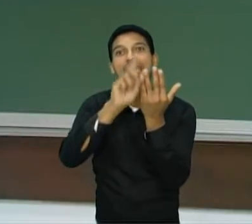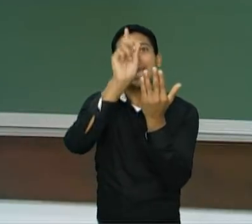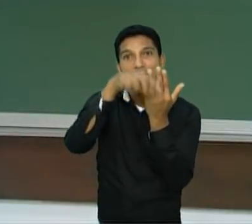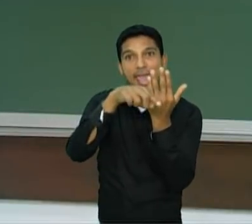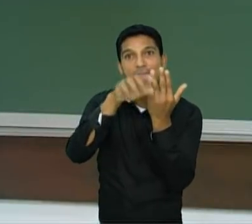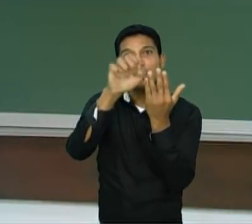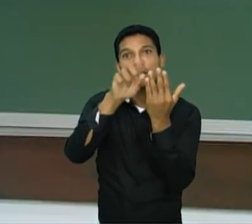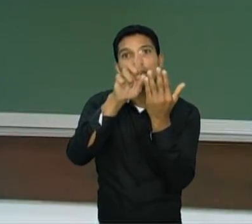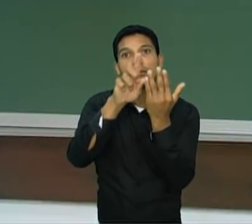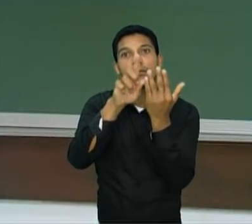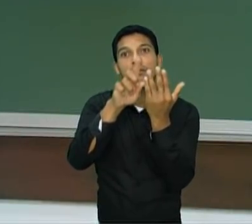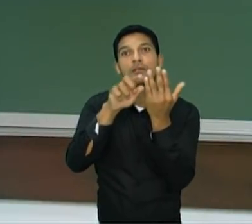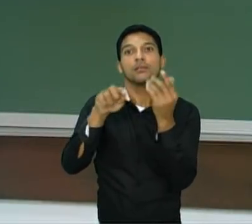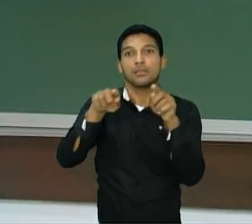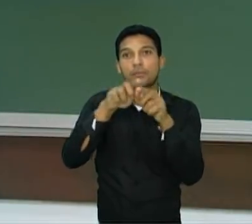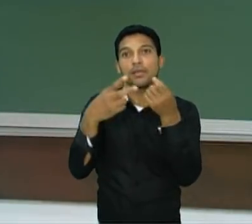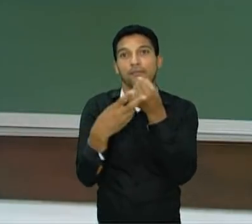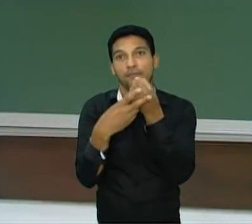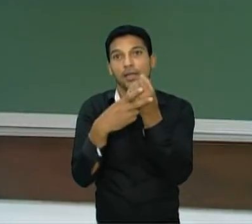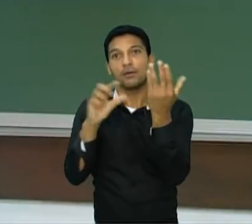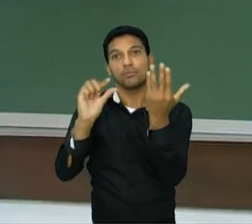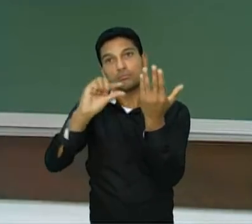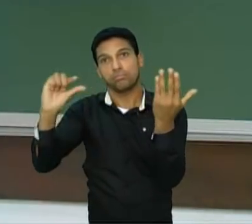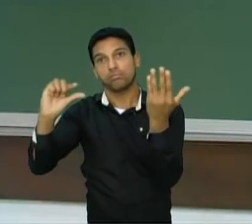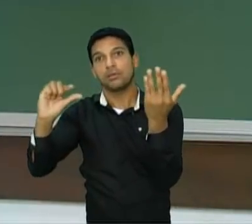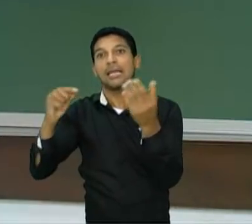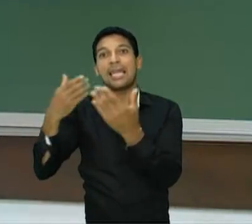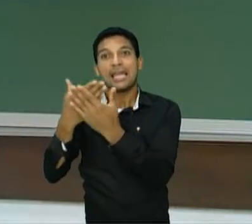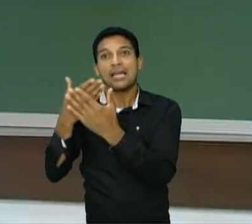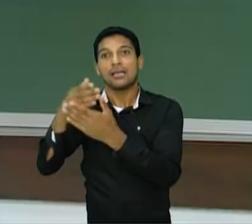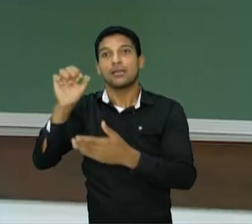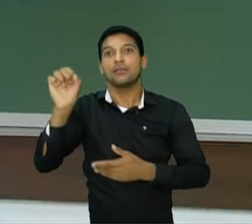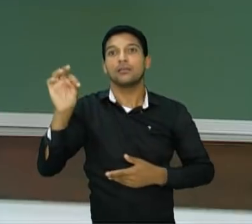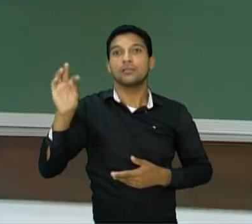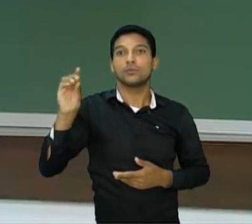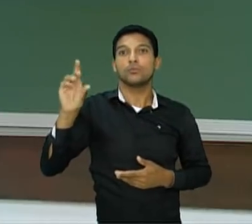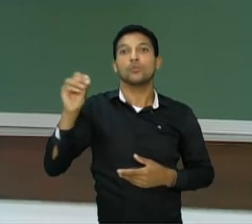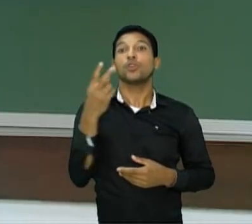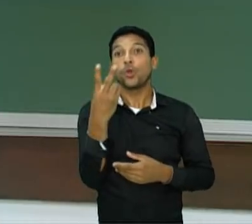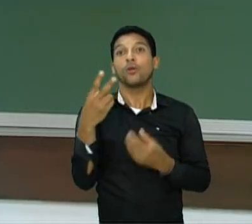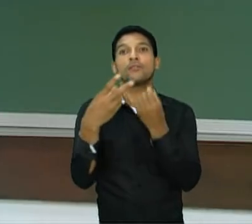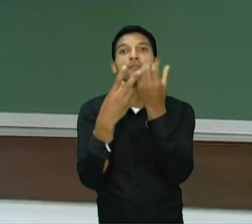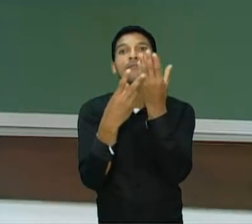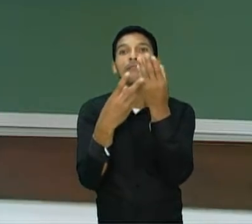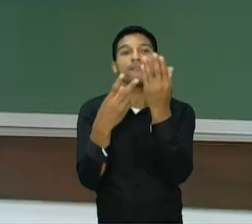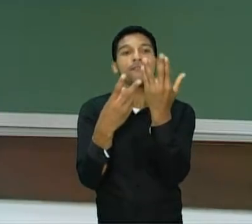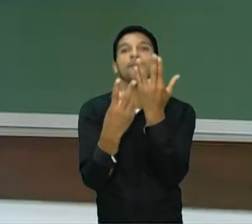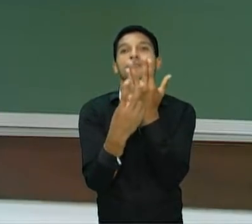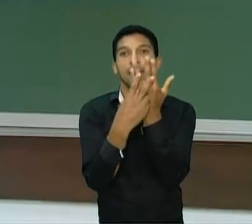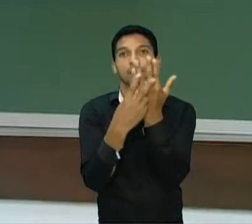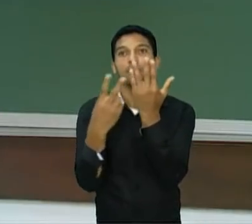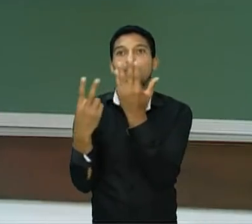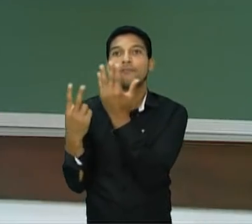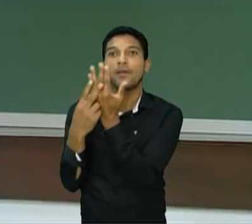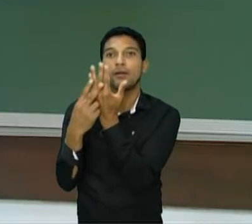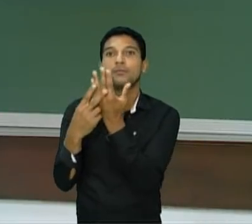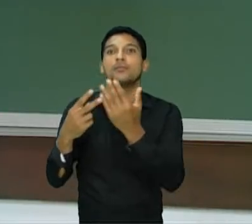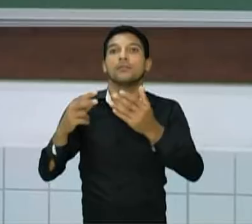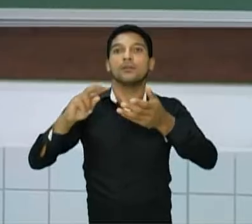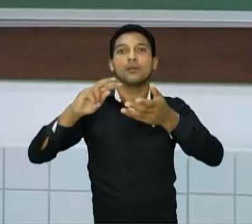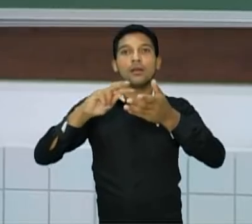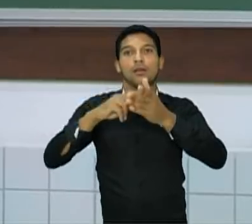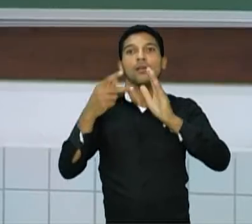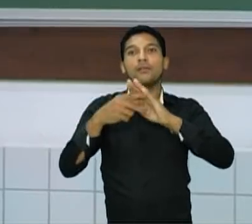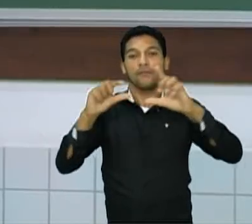vou ter uma oração subordinada, nesse caso, predicativa. Então, a ideia é, quem que é?